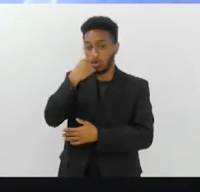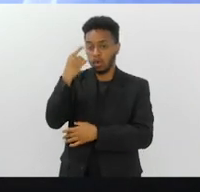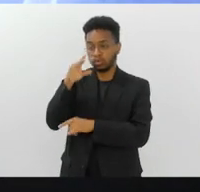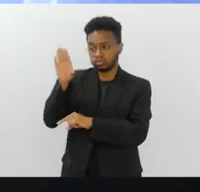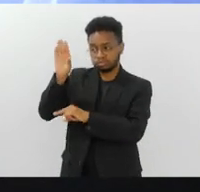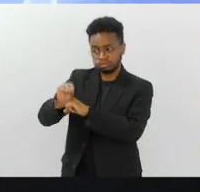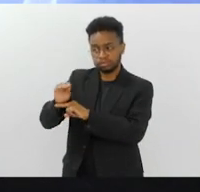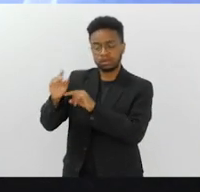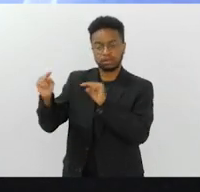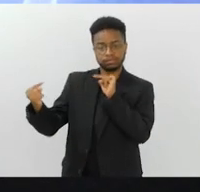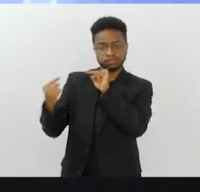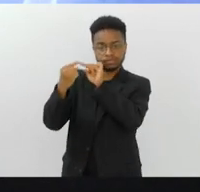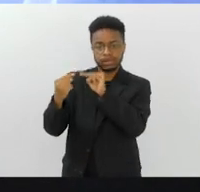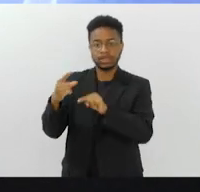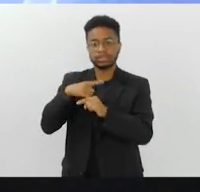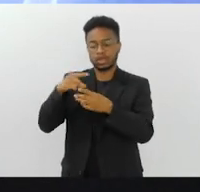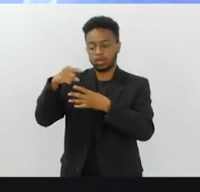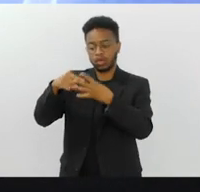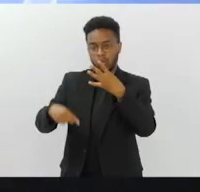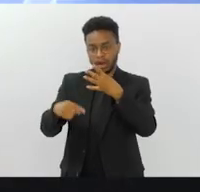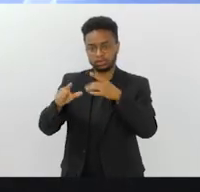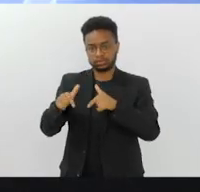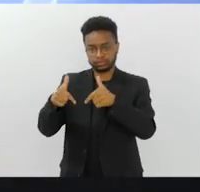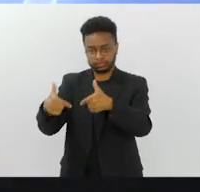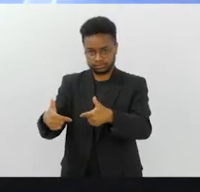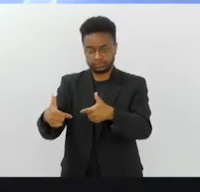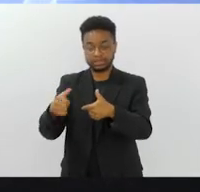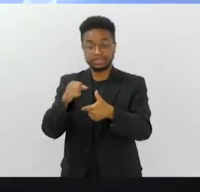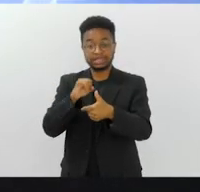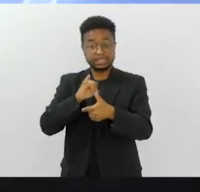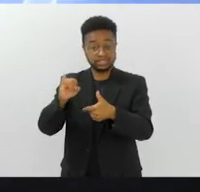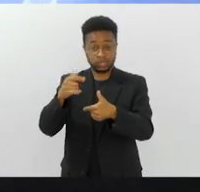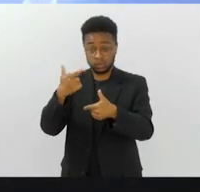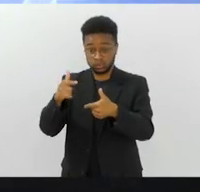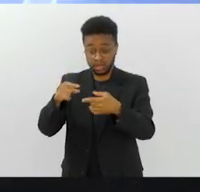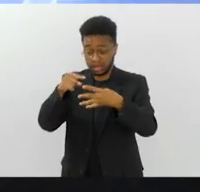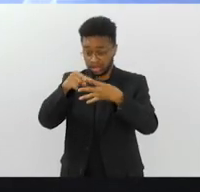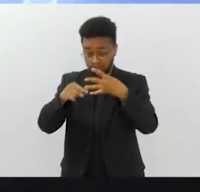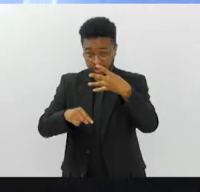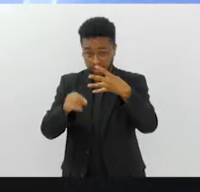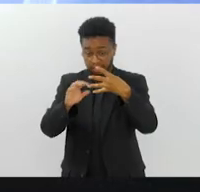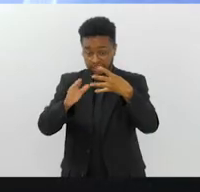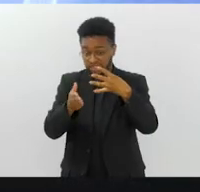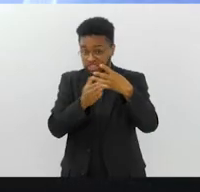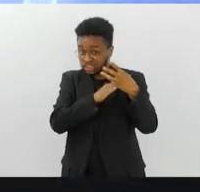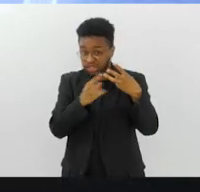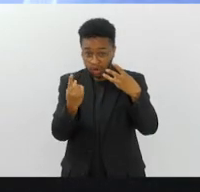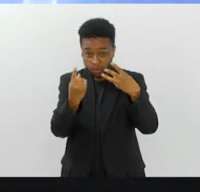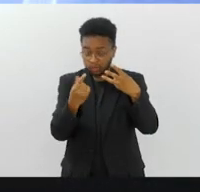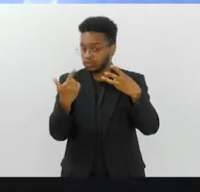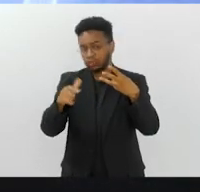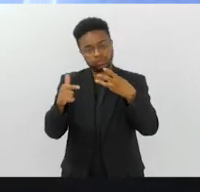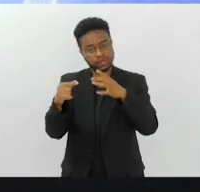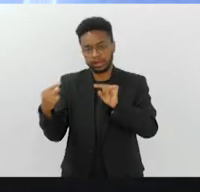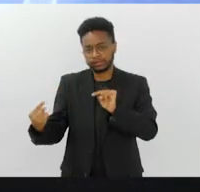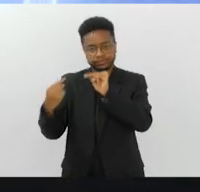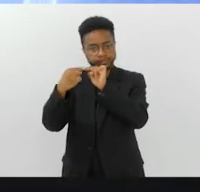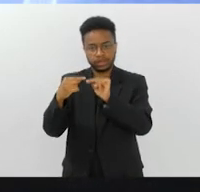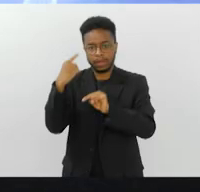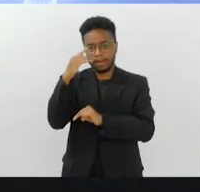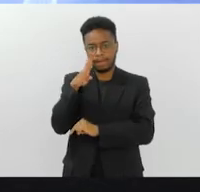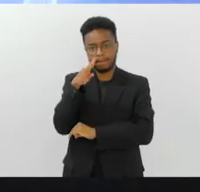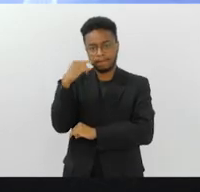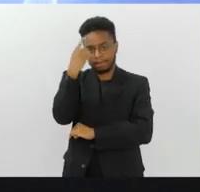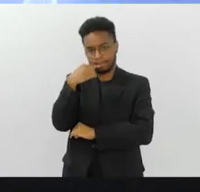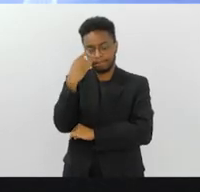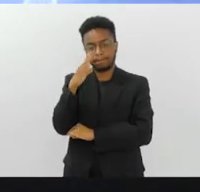facial ele envolve quatro ações se não tiver uma dessas ações ele não é um reconhecimento por biometria facial